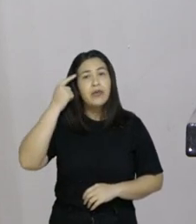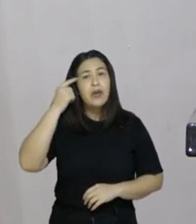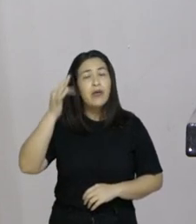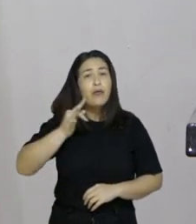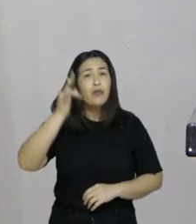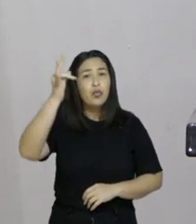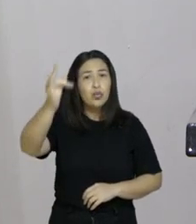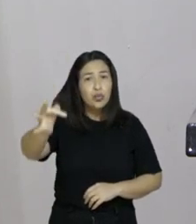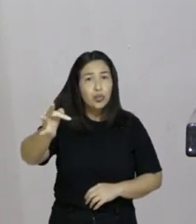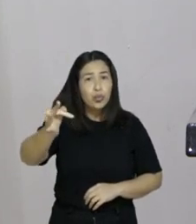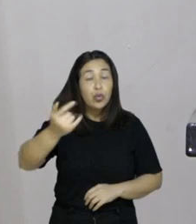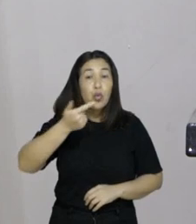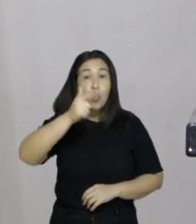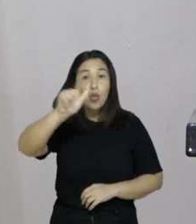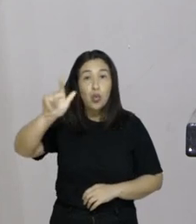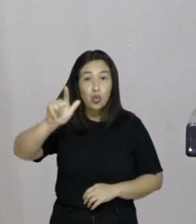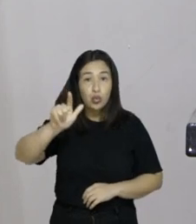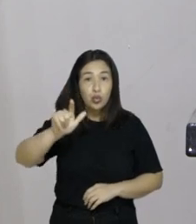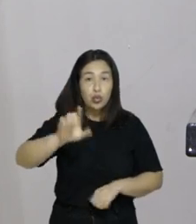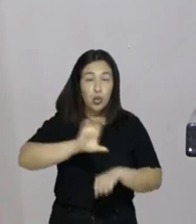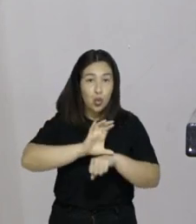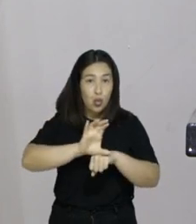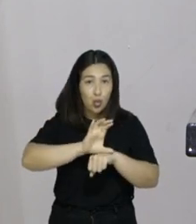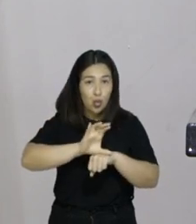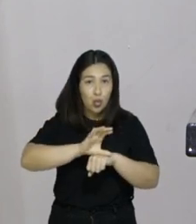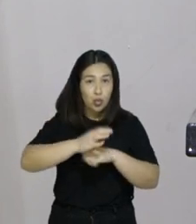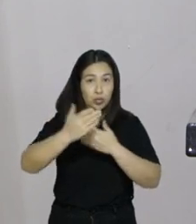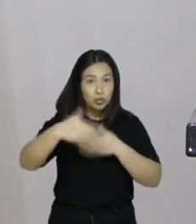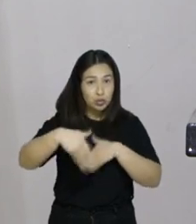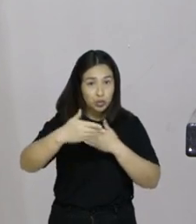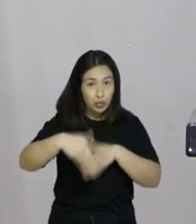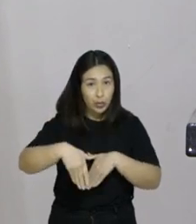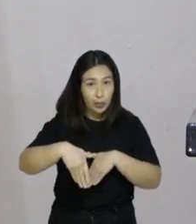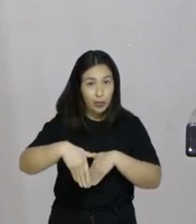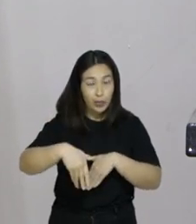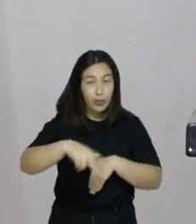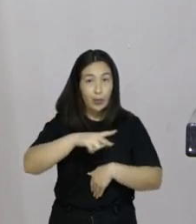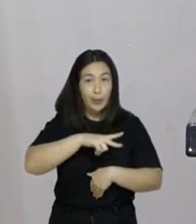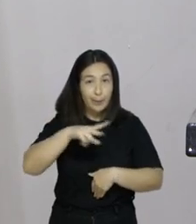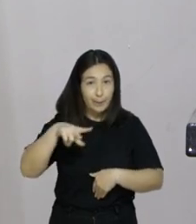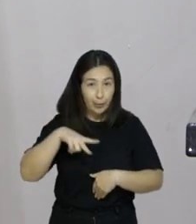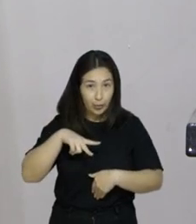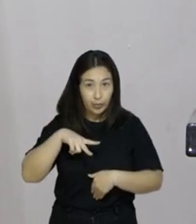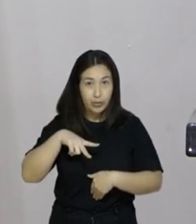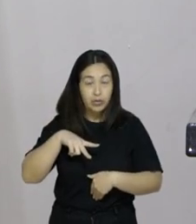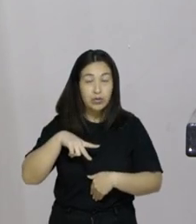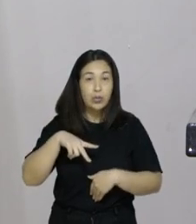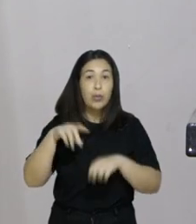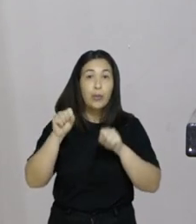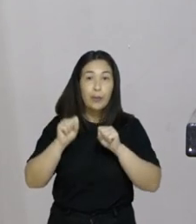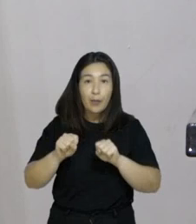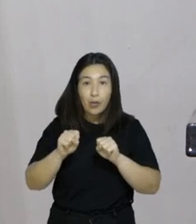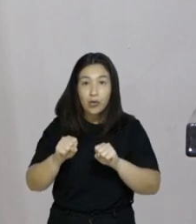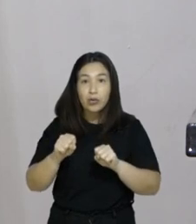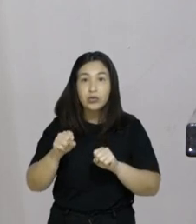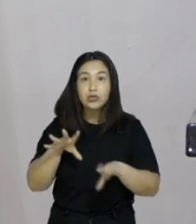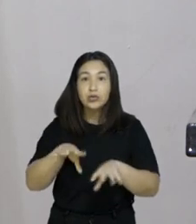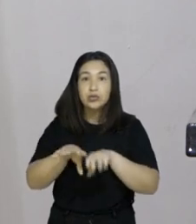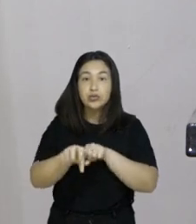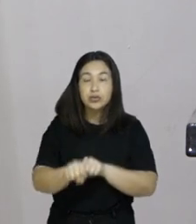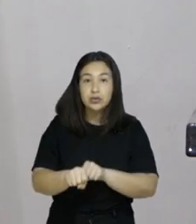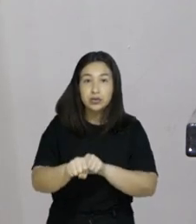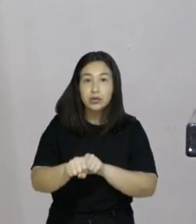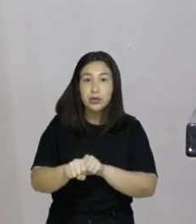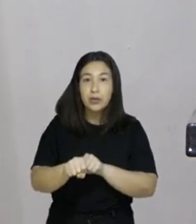próximos concursos públicos da educação, estejam previstas vagas para a contratação de